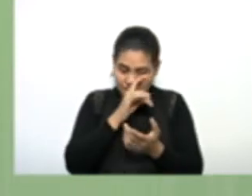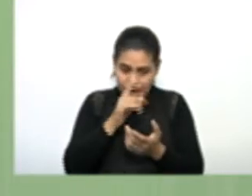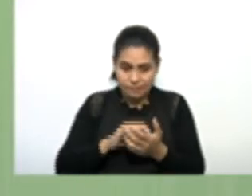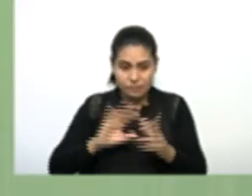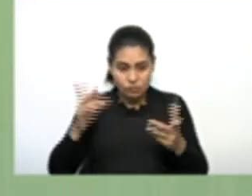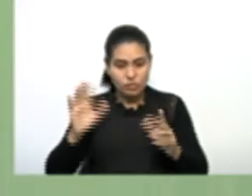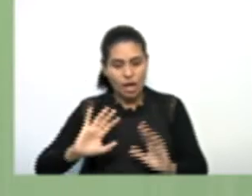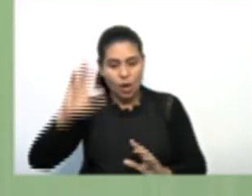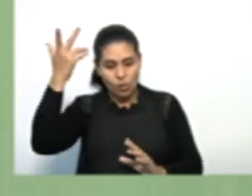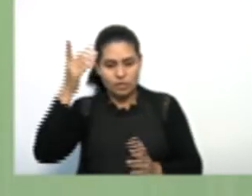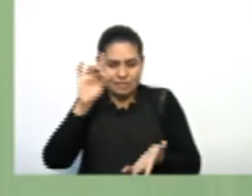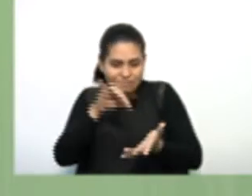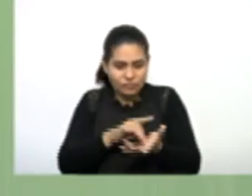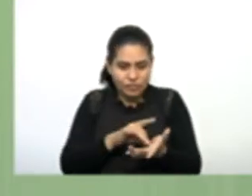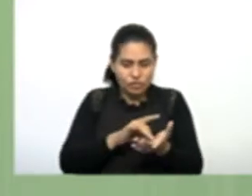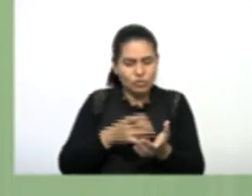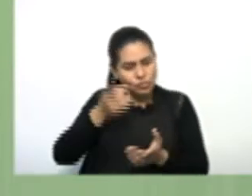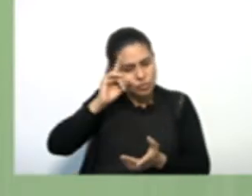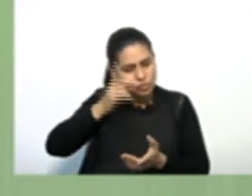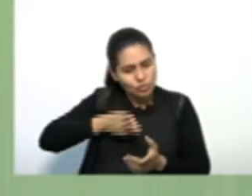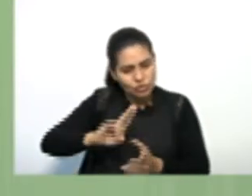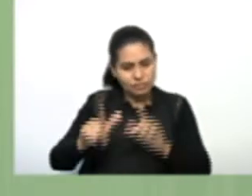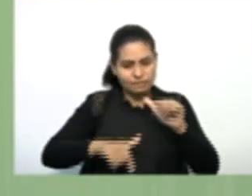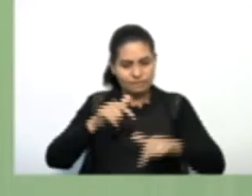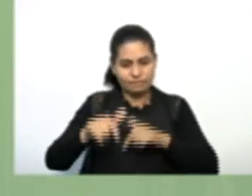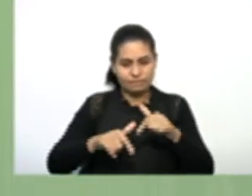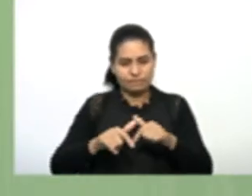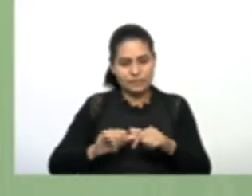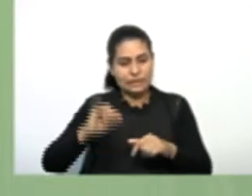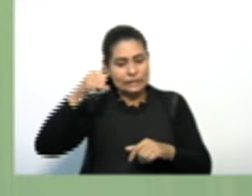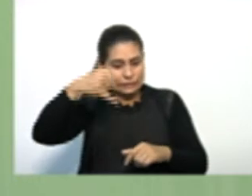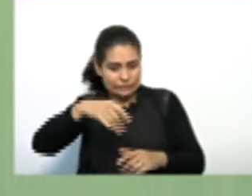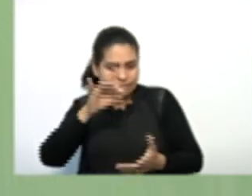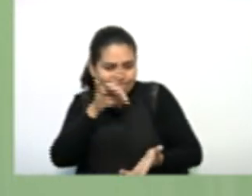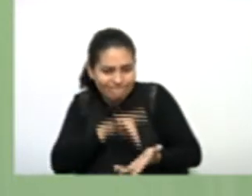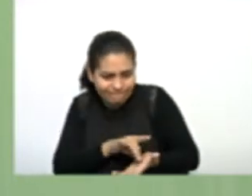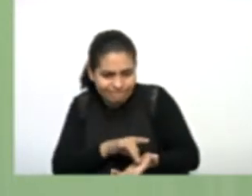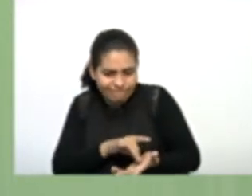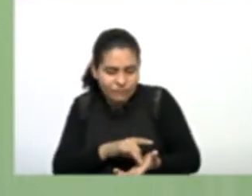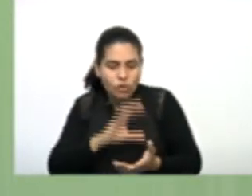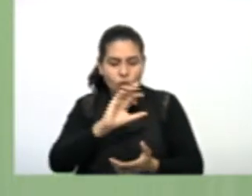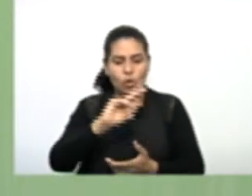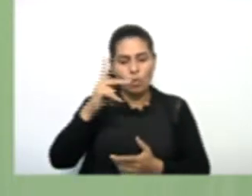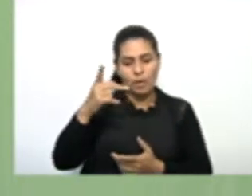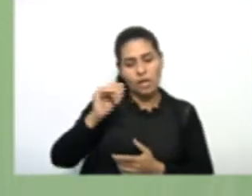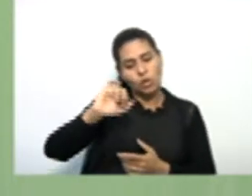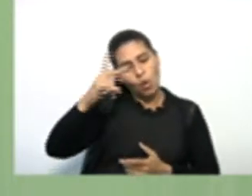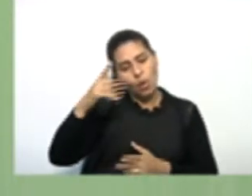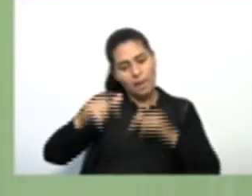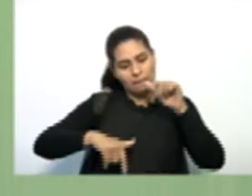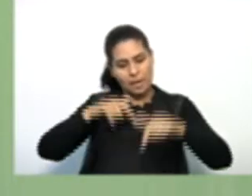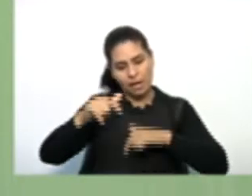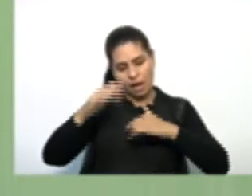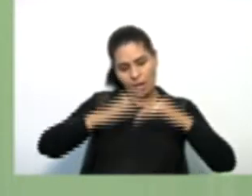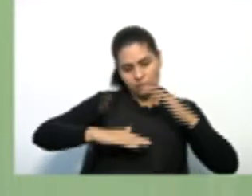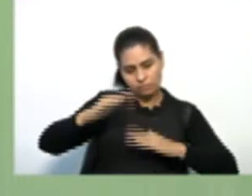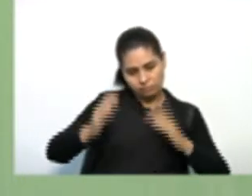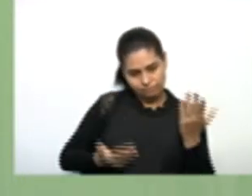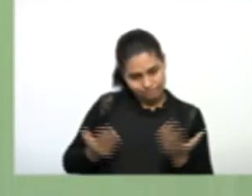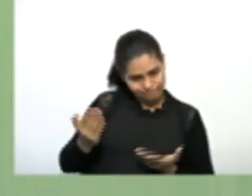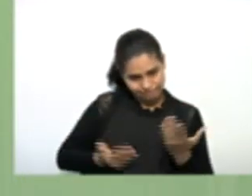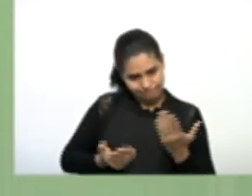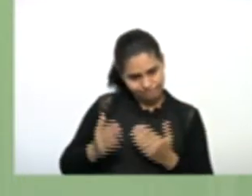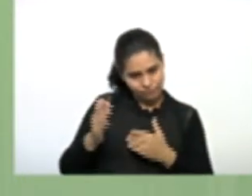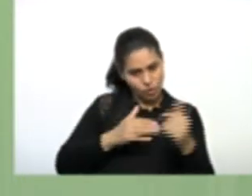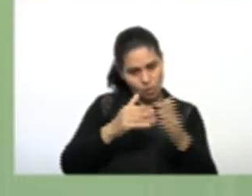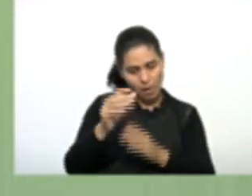no que acontece de fato no cotidiano do trabalhador. Se é realmente um cooperado ou se esse cooperado é um empregado comum